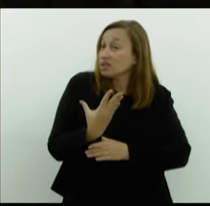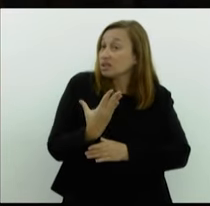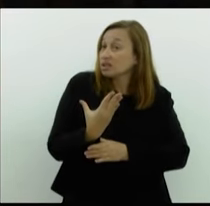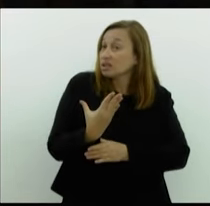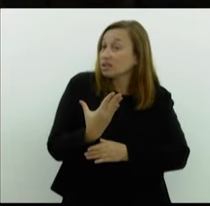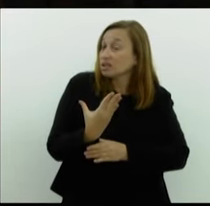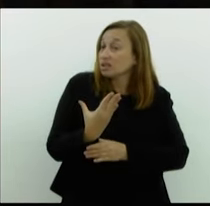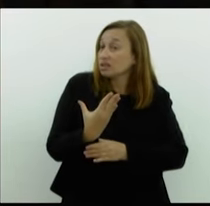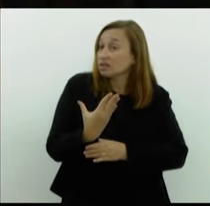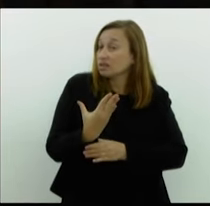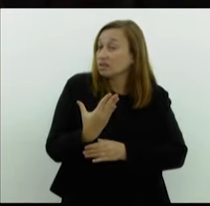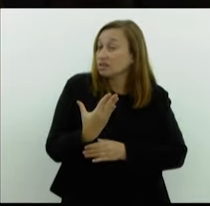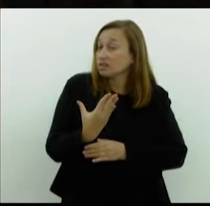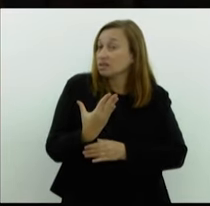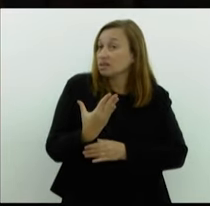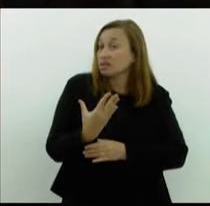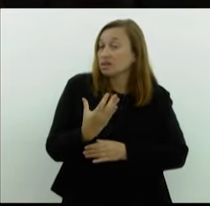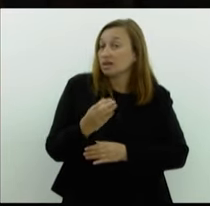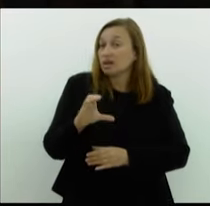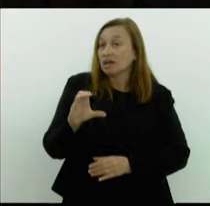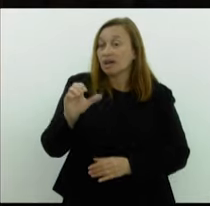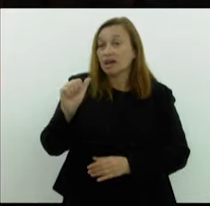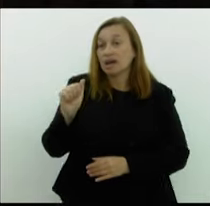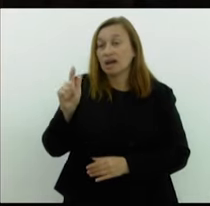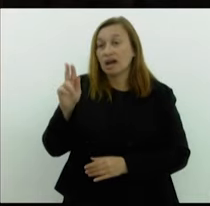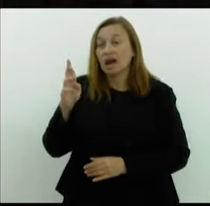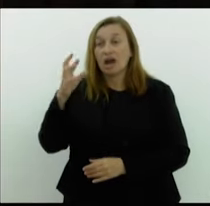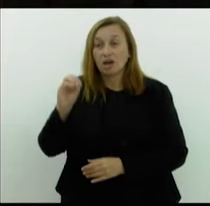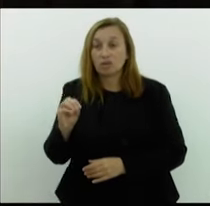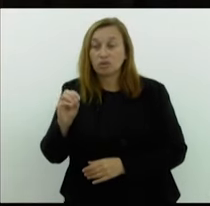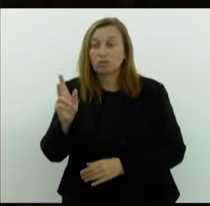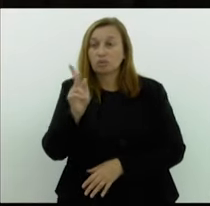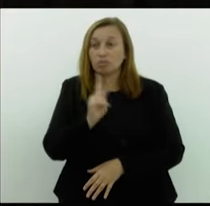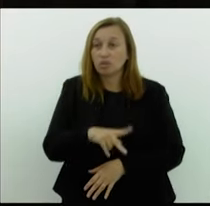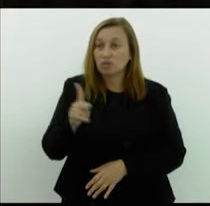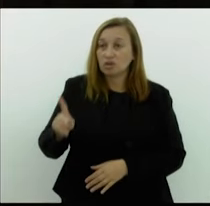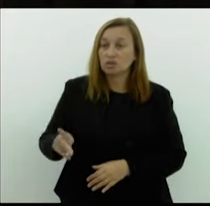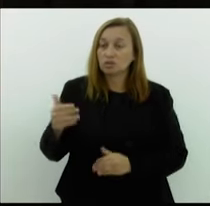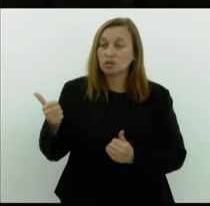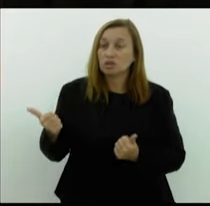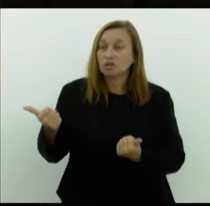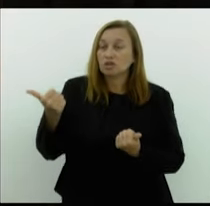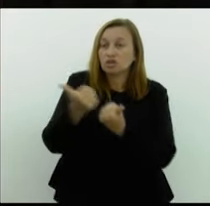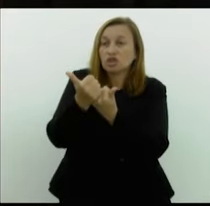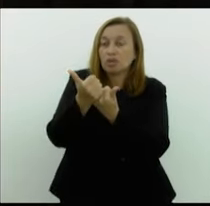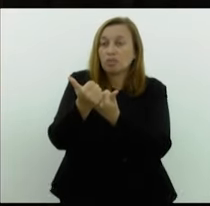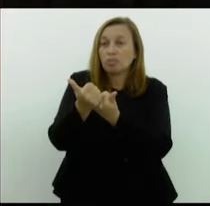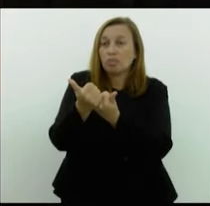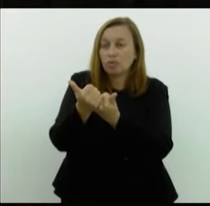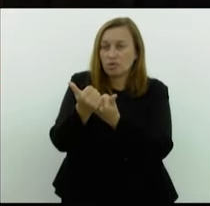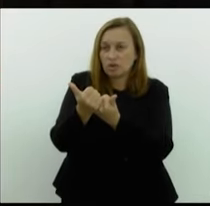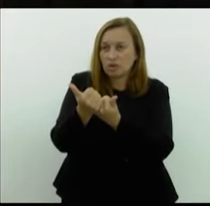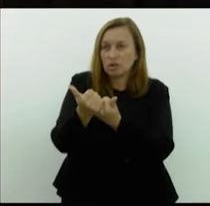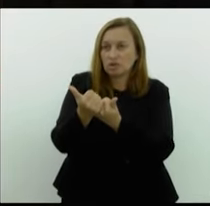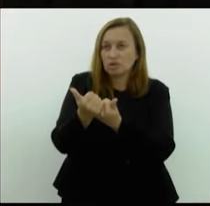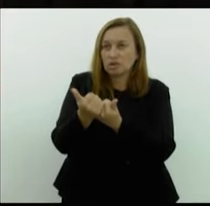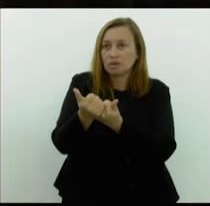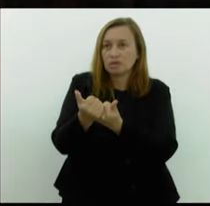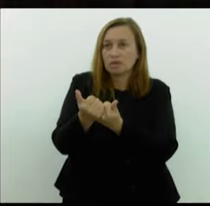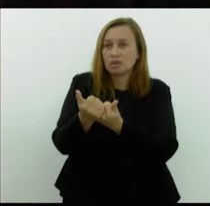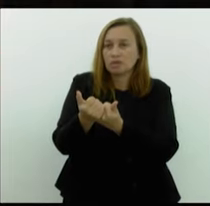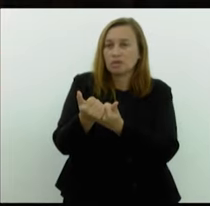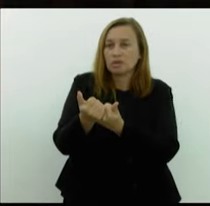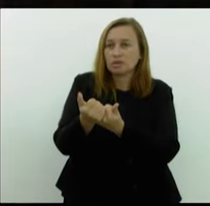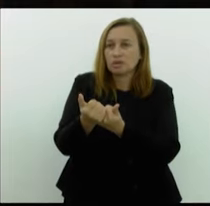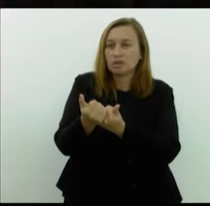a figura do cargo do professor de apoio pedagógico na rede estadual. O que é o professor de apoio pedagógico?